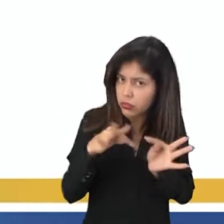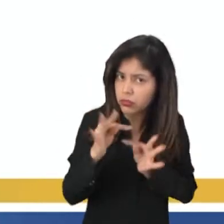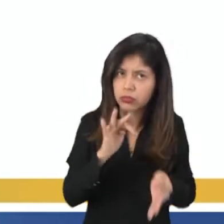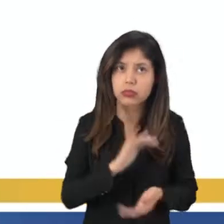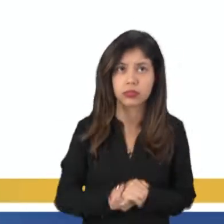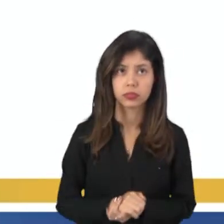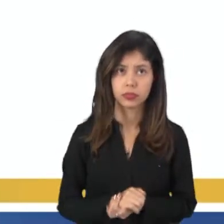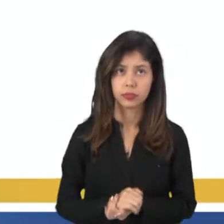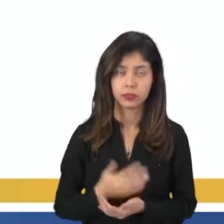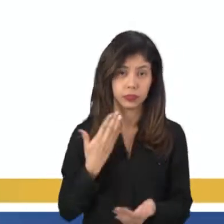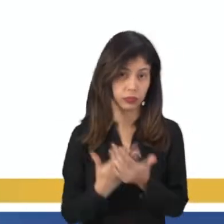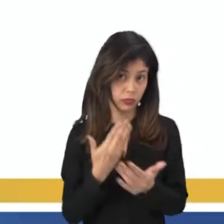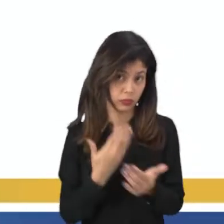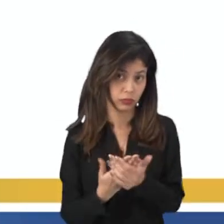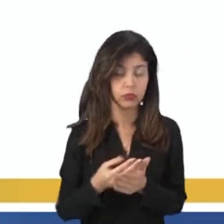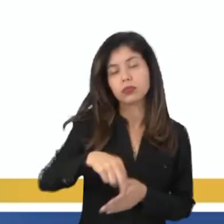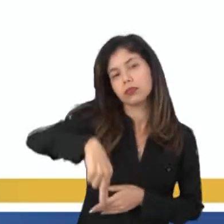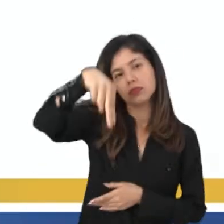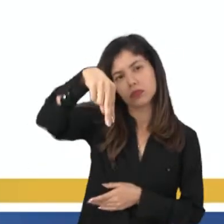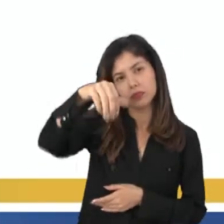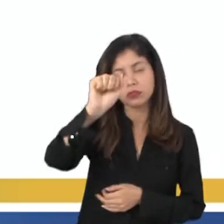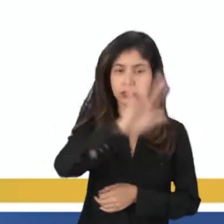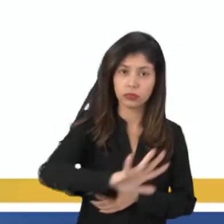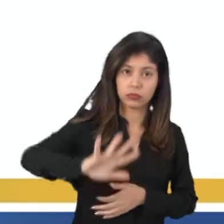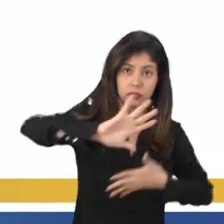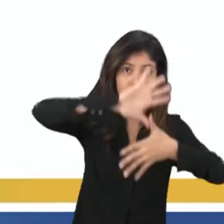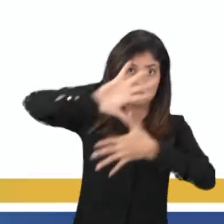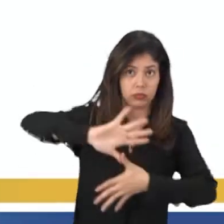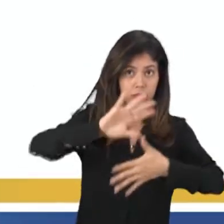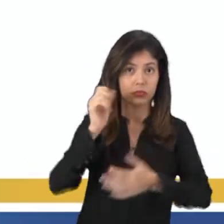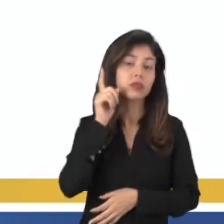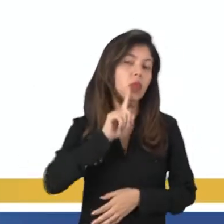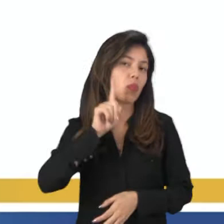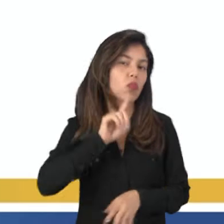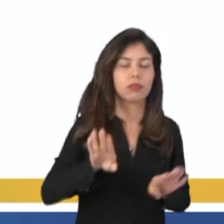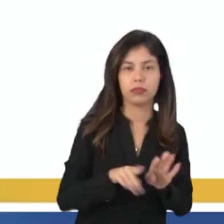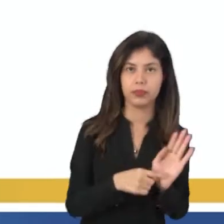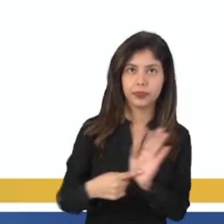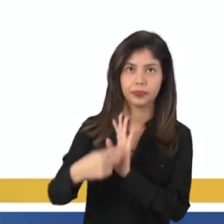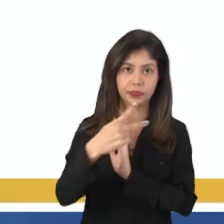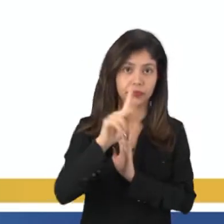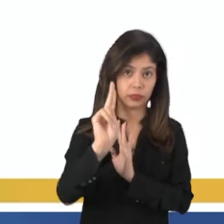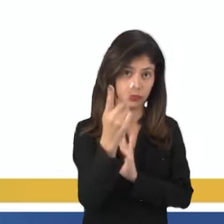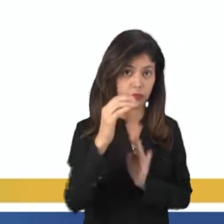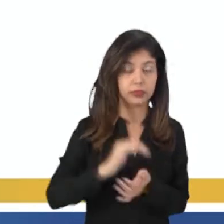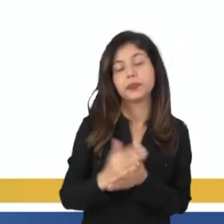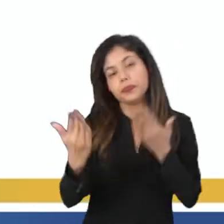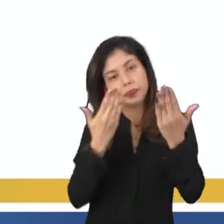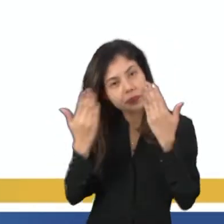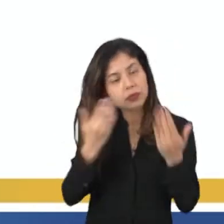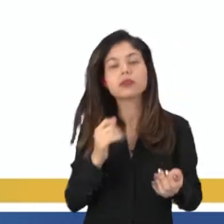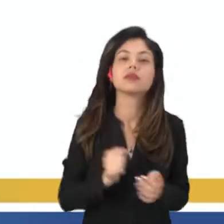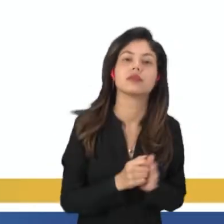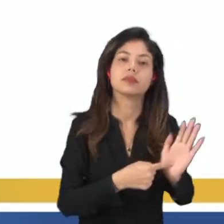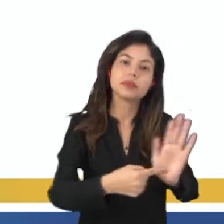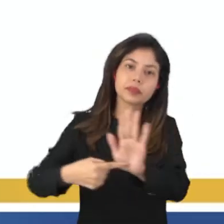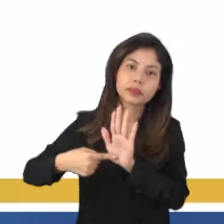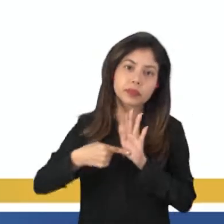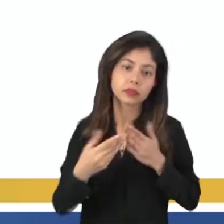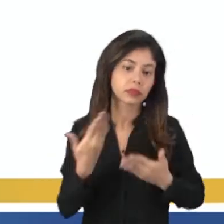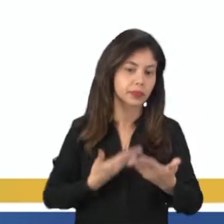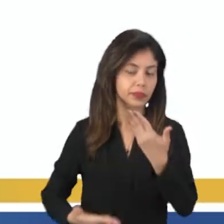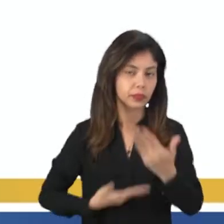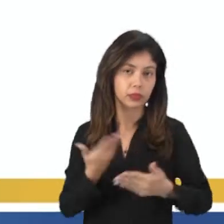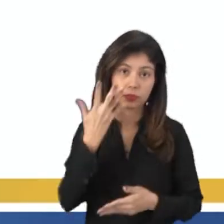tecnologia. Um estudo norte-americano conduzido por Jim Taylor, um PhD em psicologia, demonstrou que a